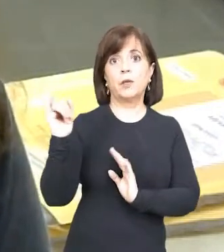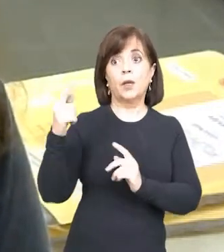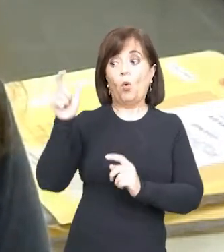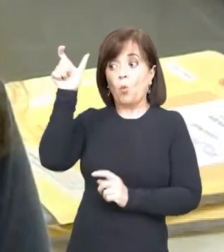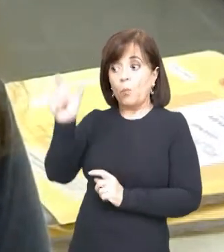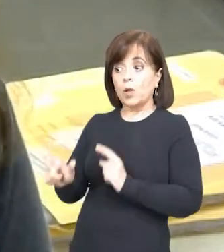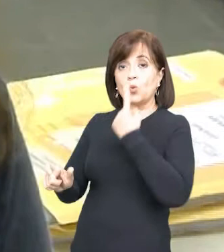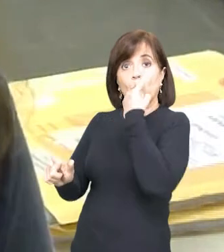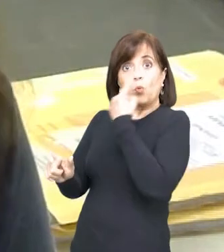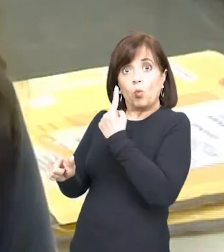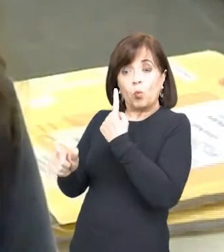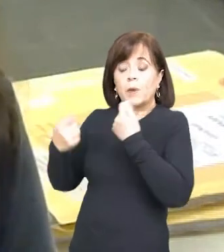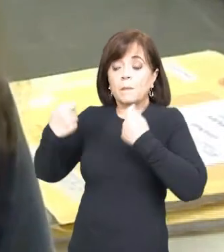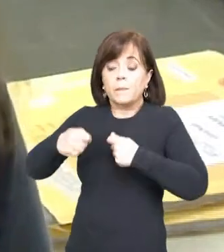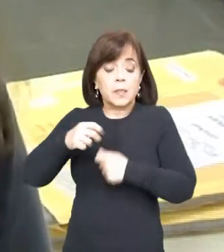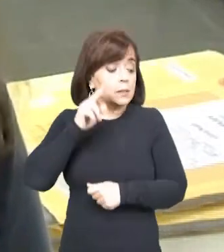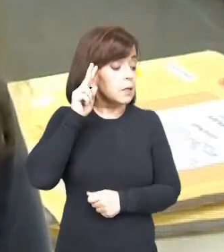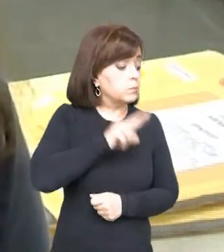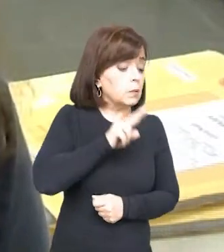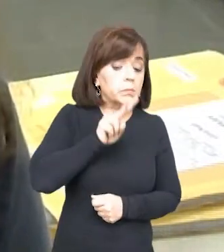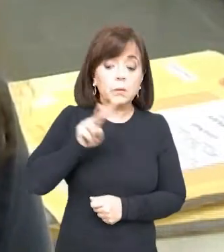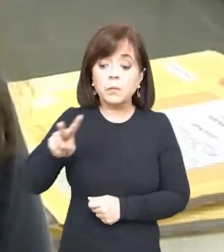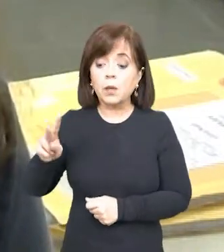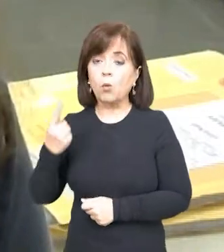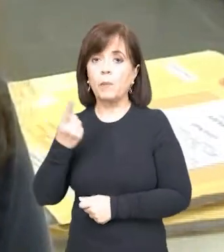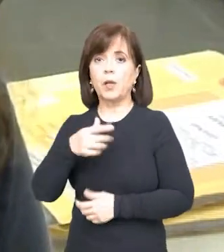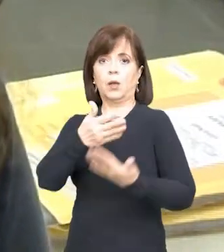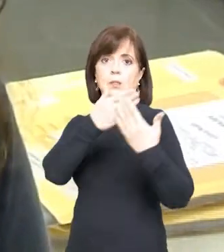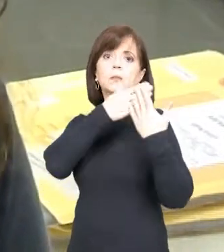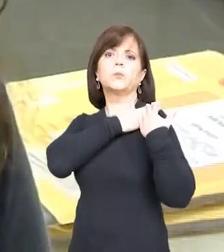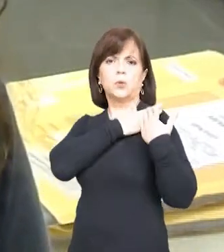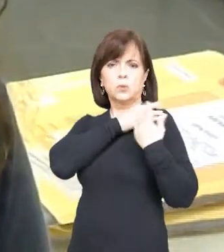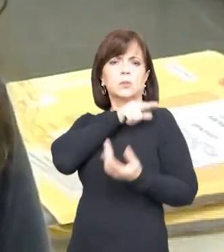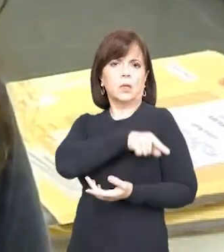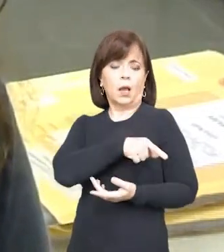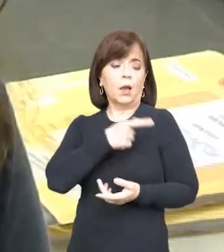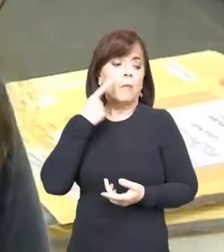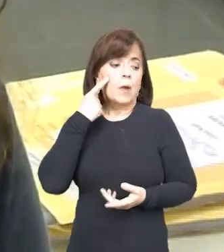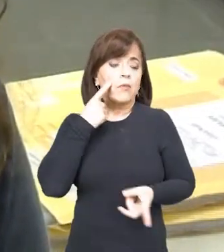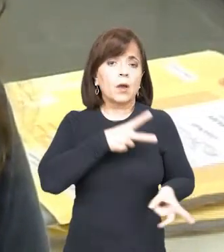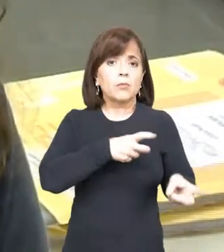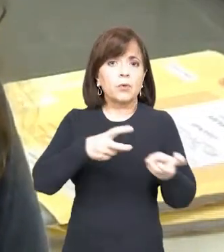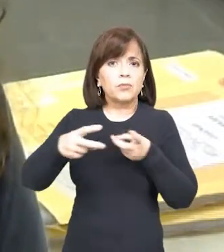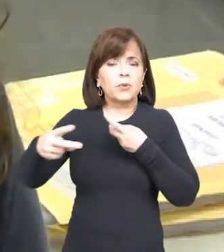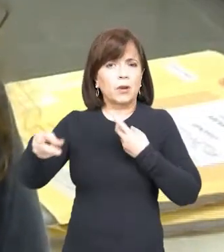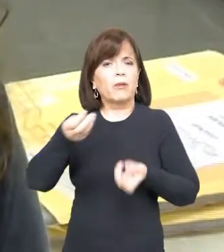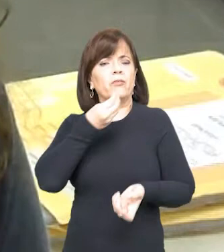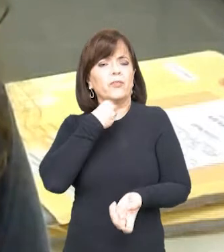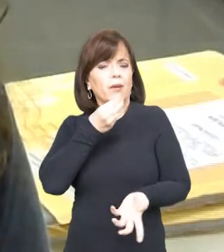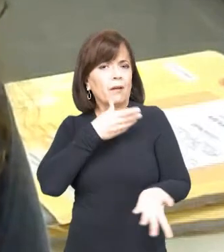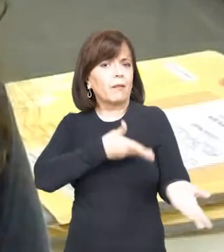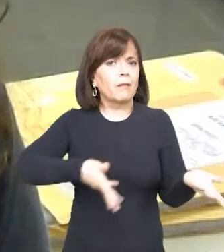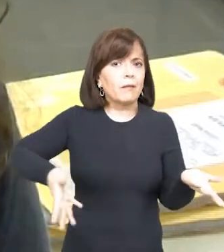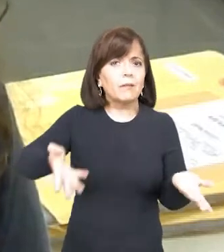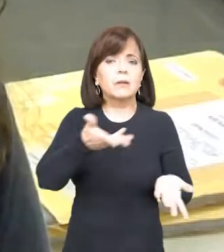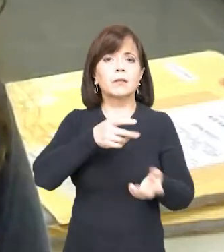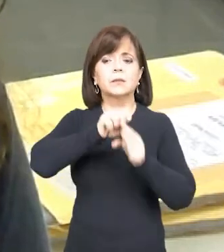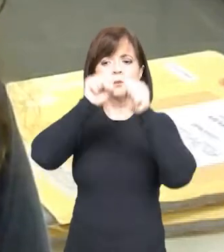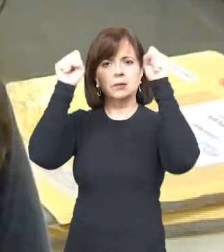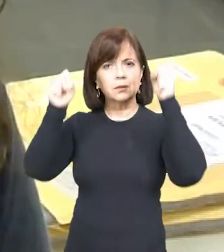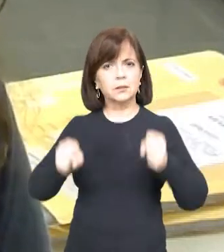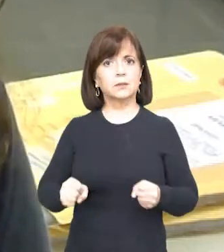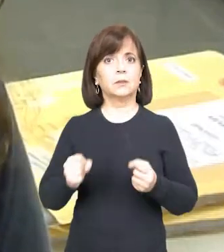essa temperatura. Portanto, verificando essa fraqueza, essa fragilidade no